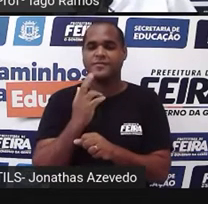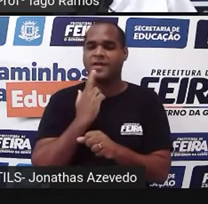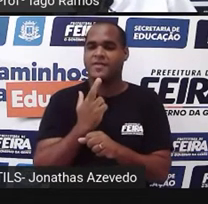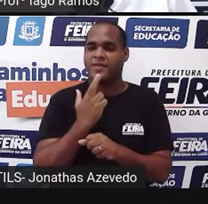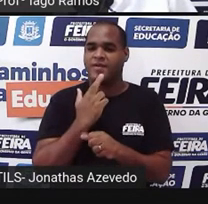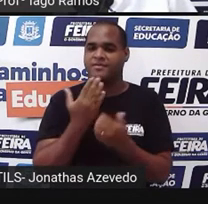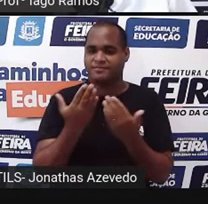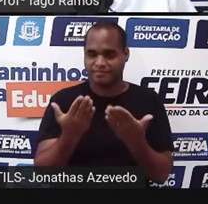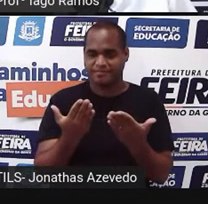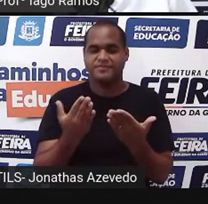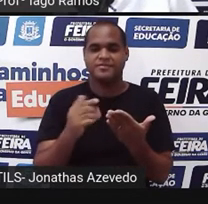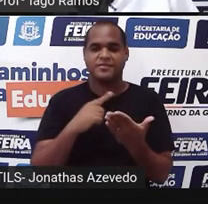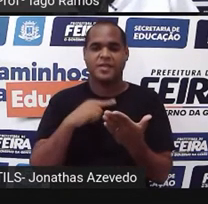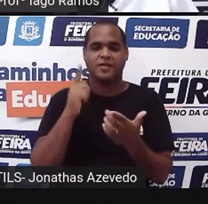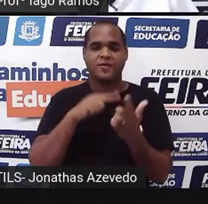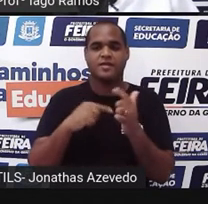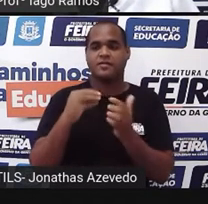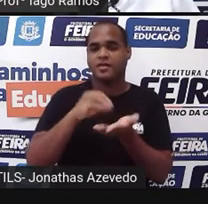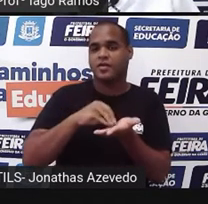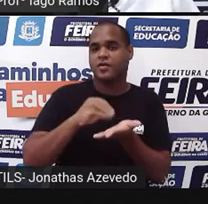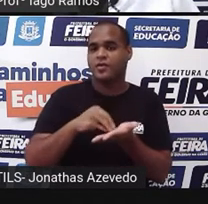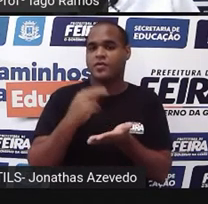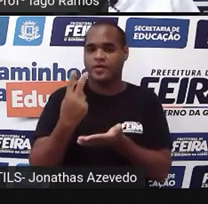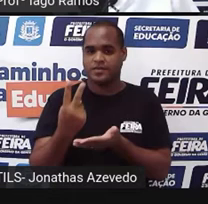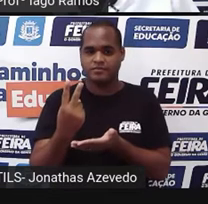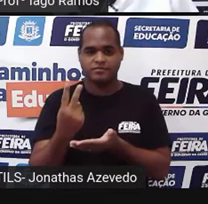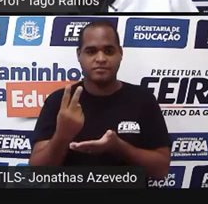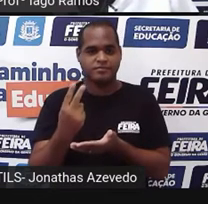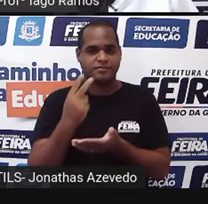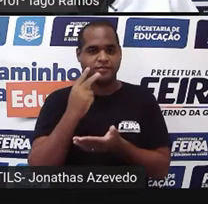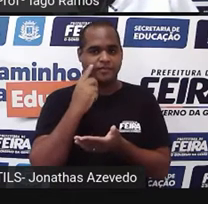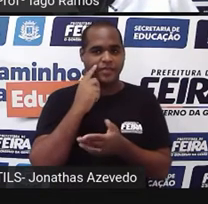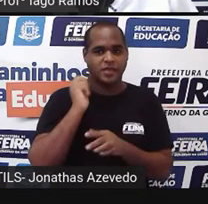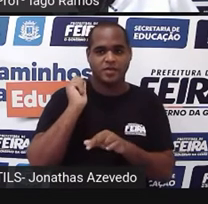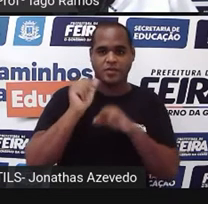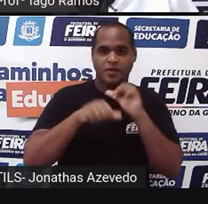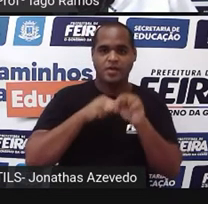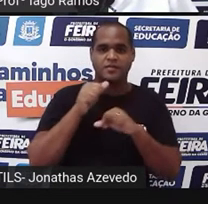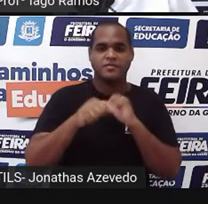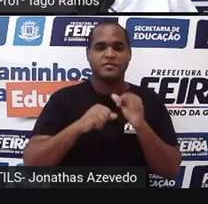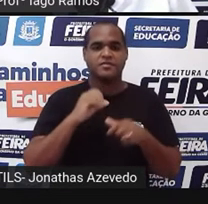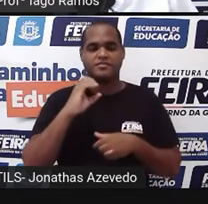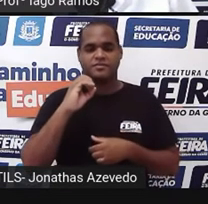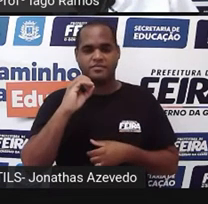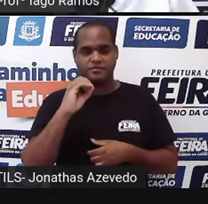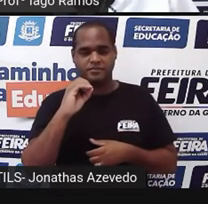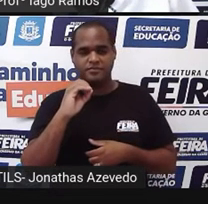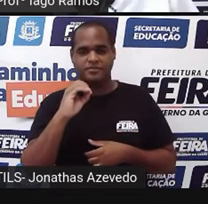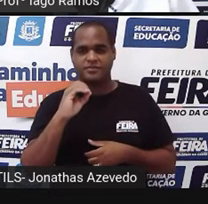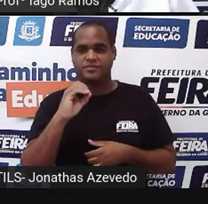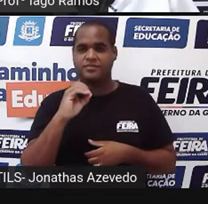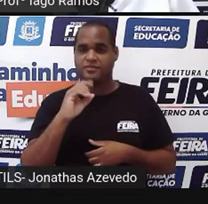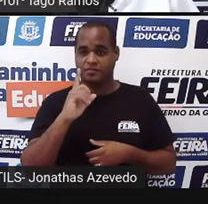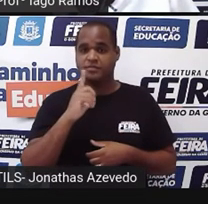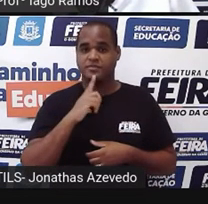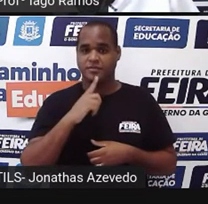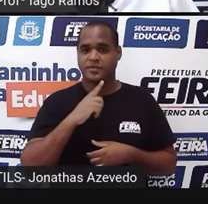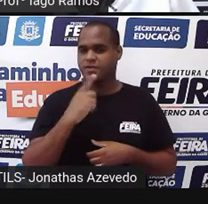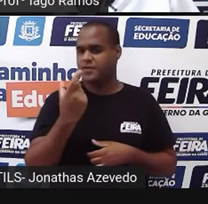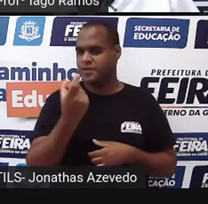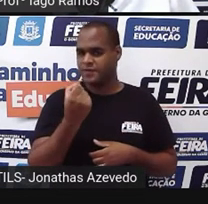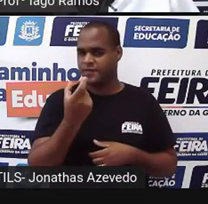para chegar em 11 e tá faltando dois vou colocar 10 do lado direito desses dois para virar um 20 e aí